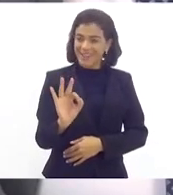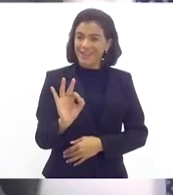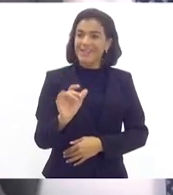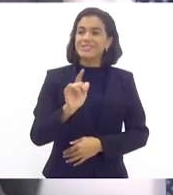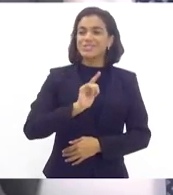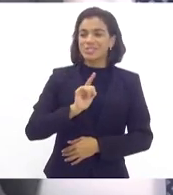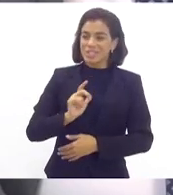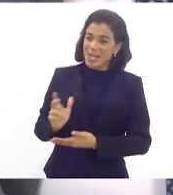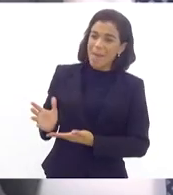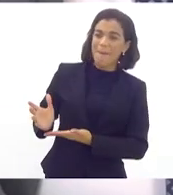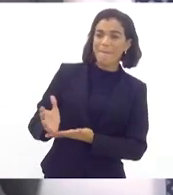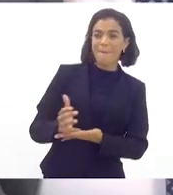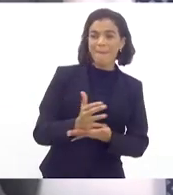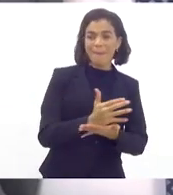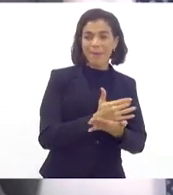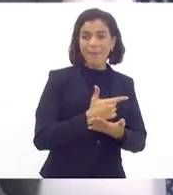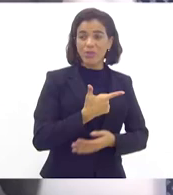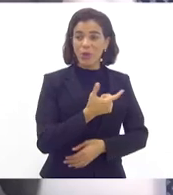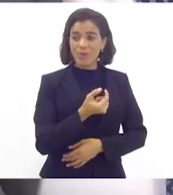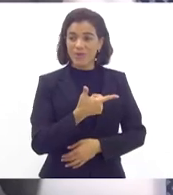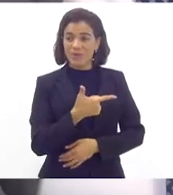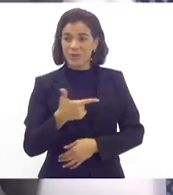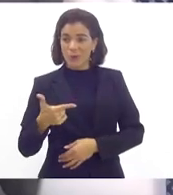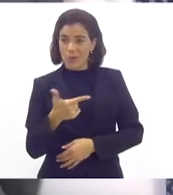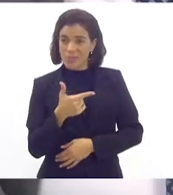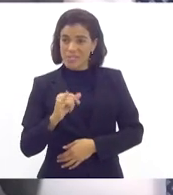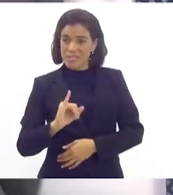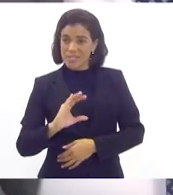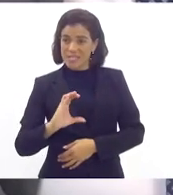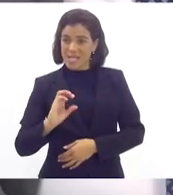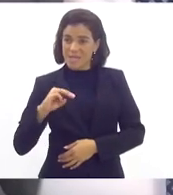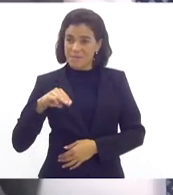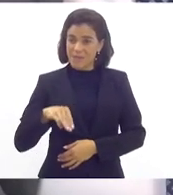teríamos arrecadado em 2022 de ICMS